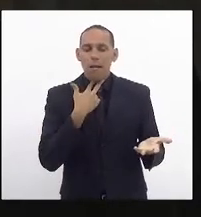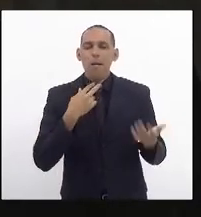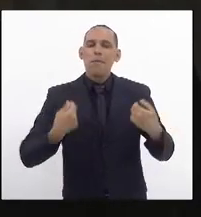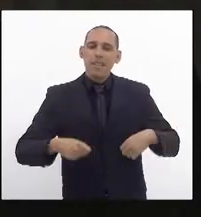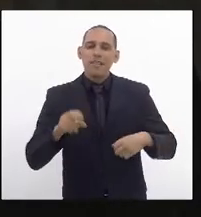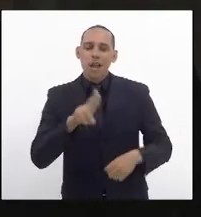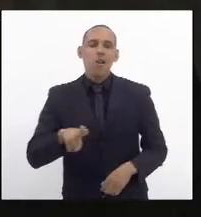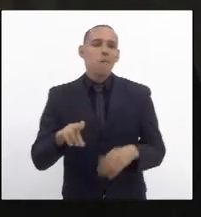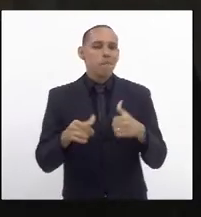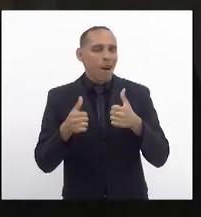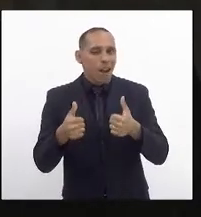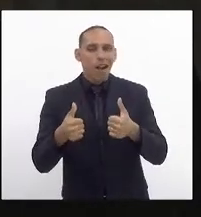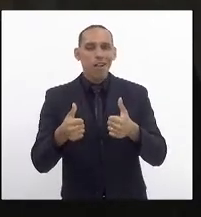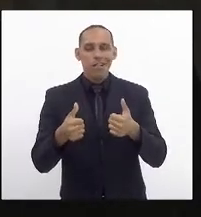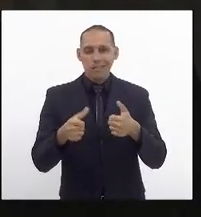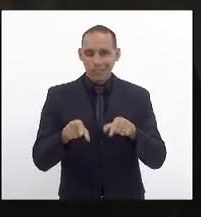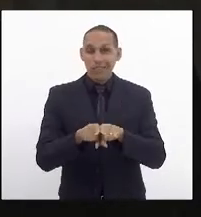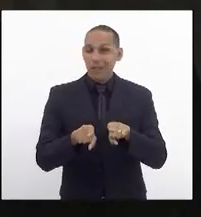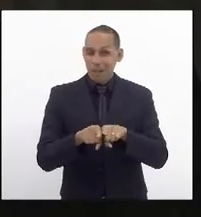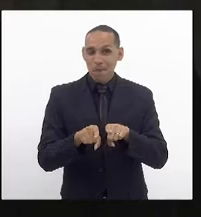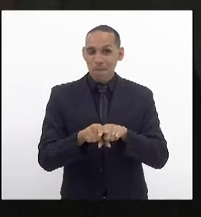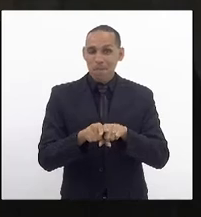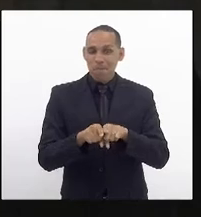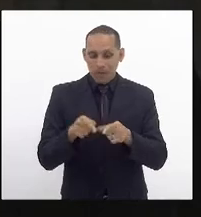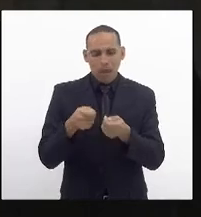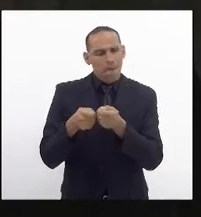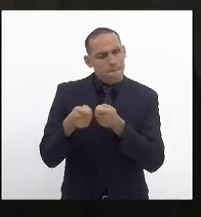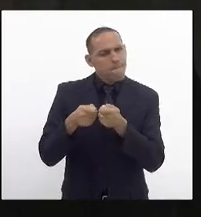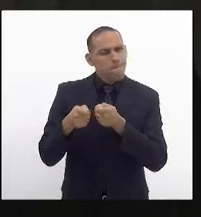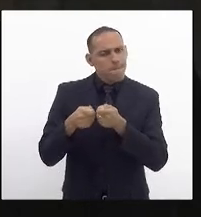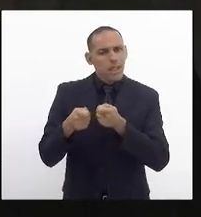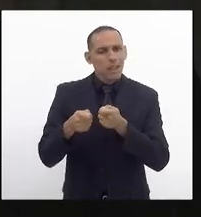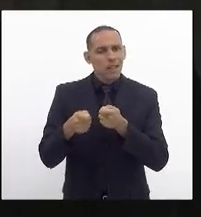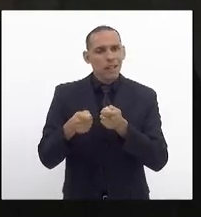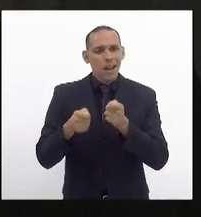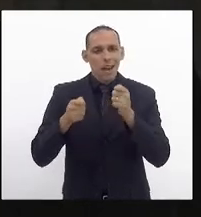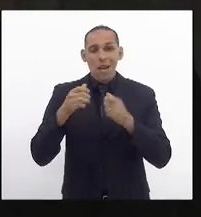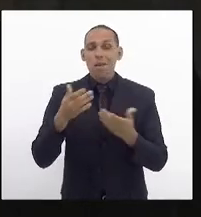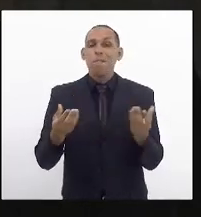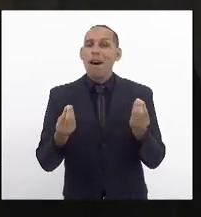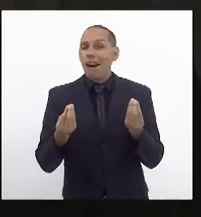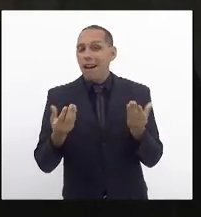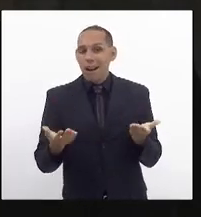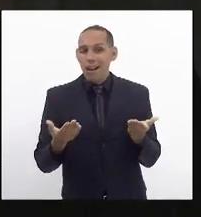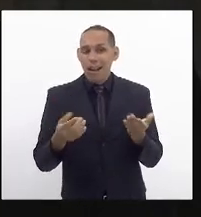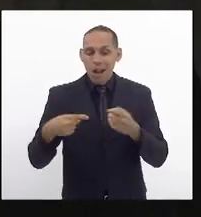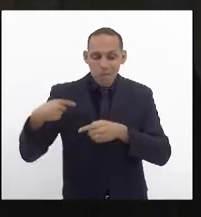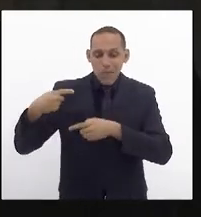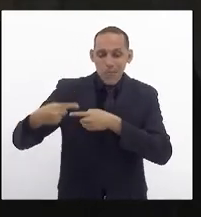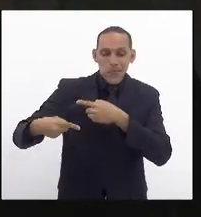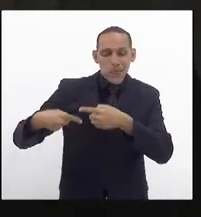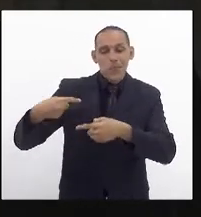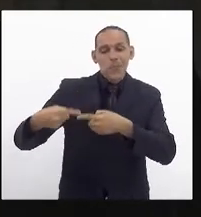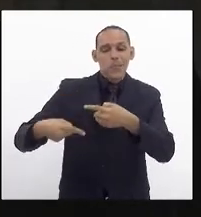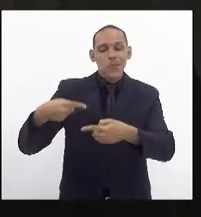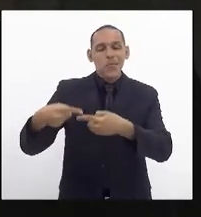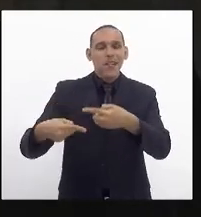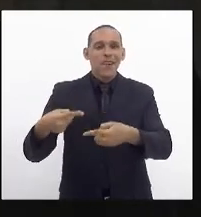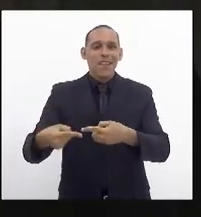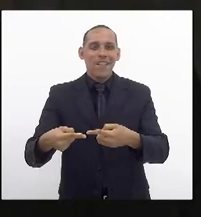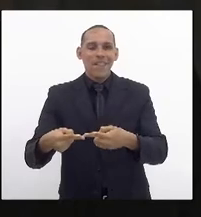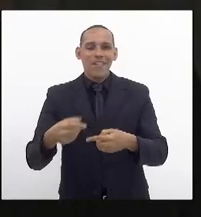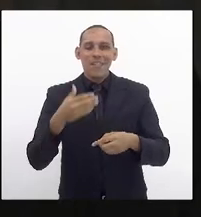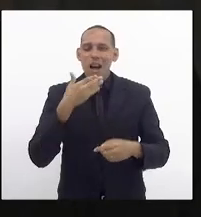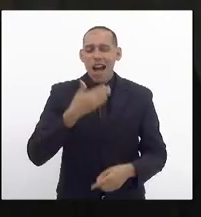bem utilizado e tem que ser economizado para que todas as nossas gerações futuras possam